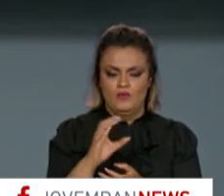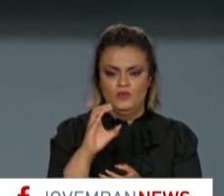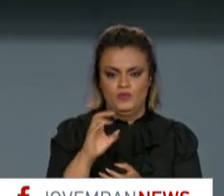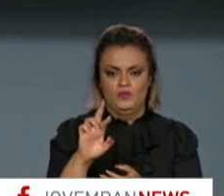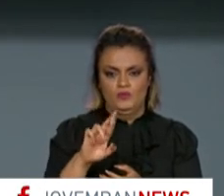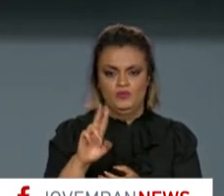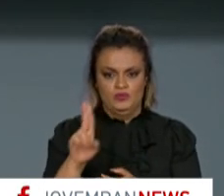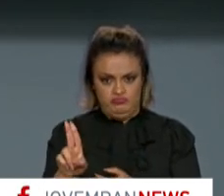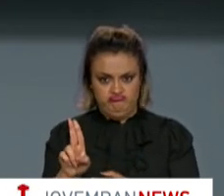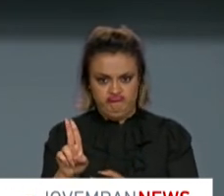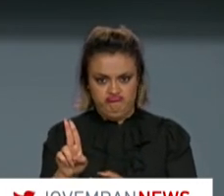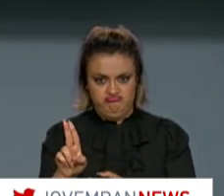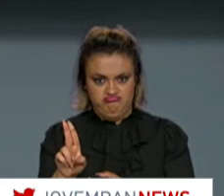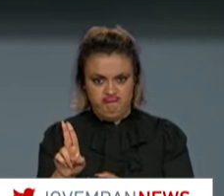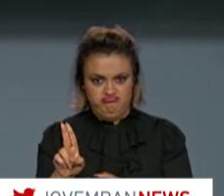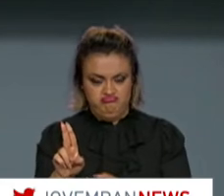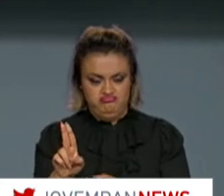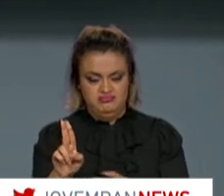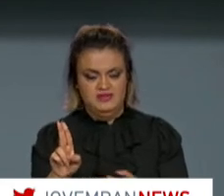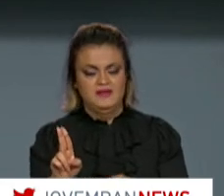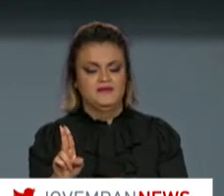4 meses. Para a